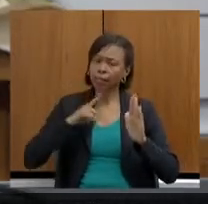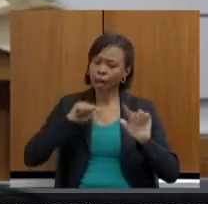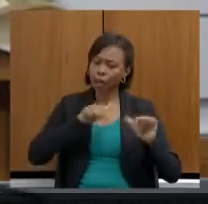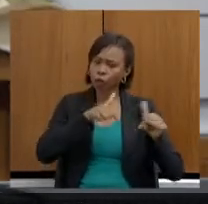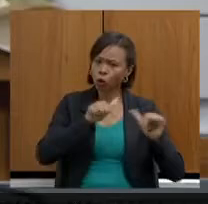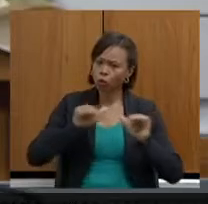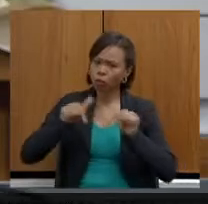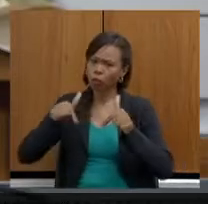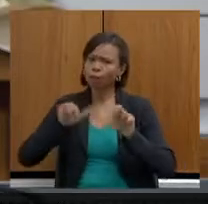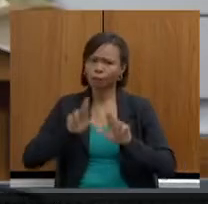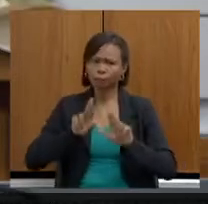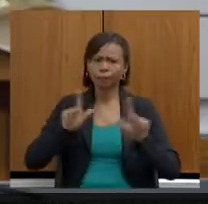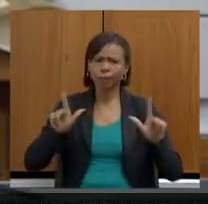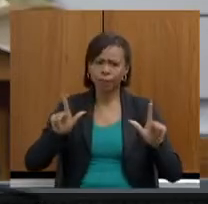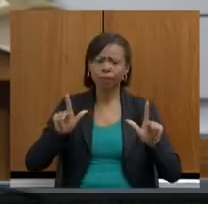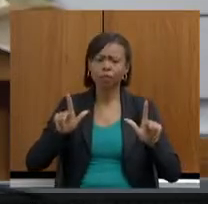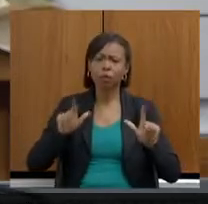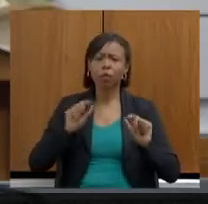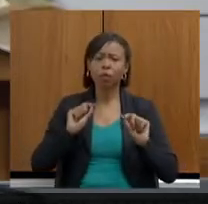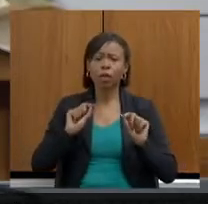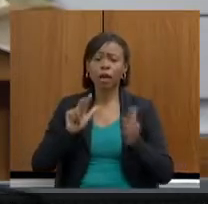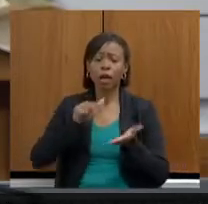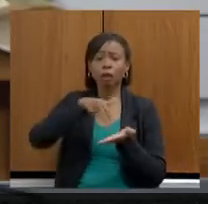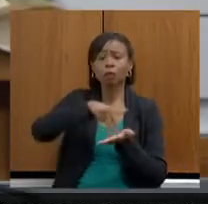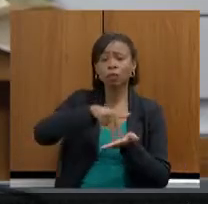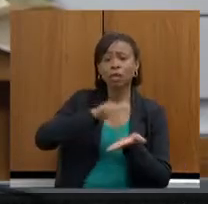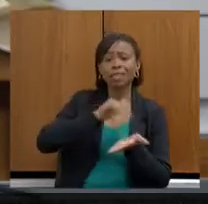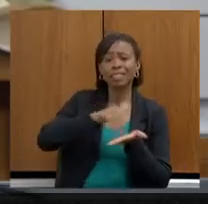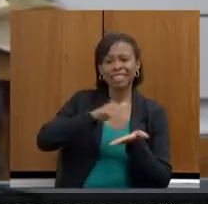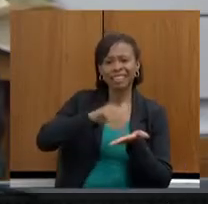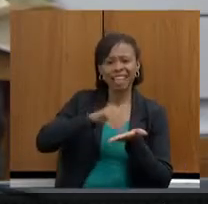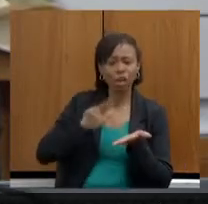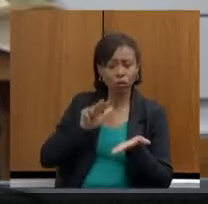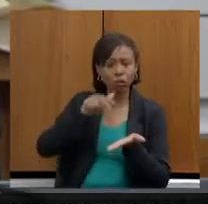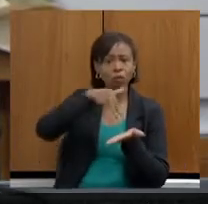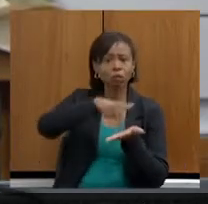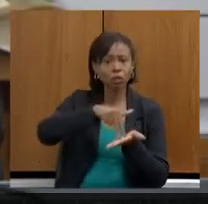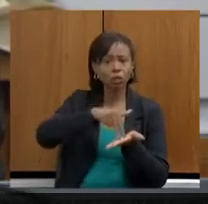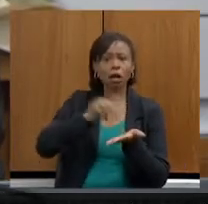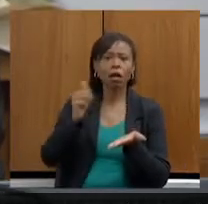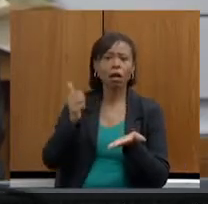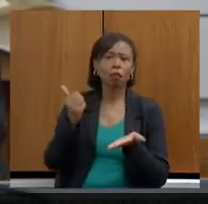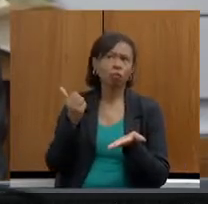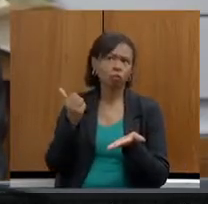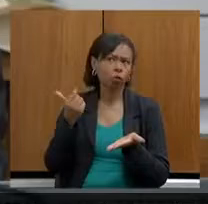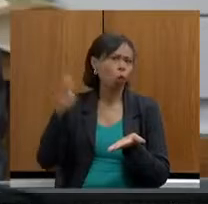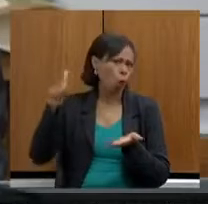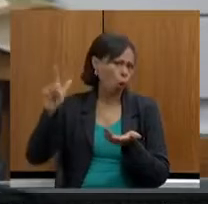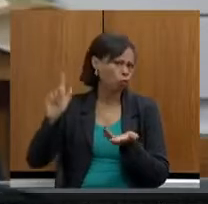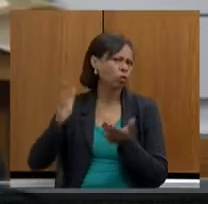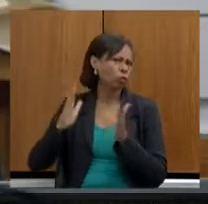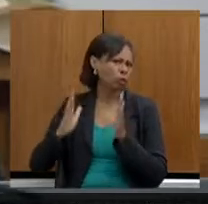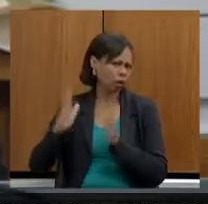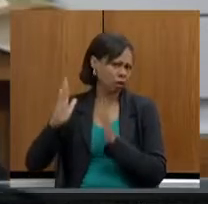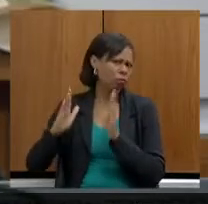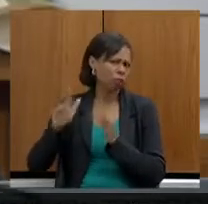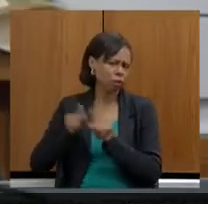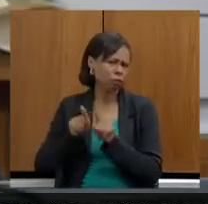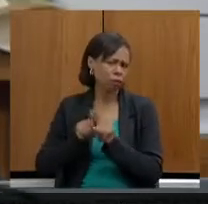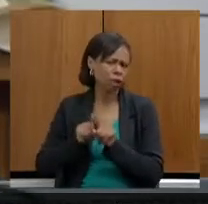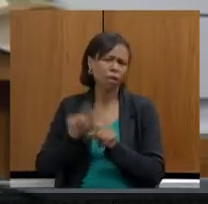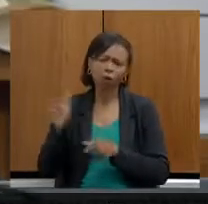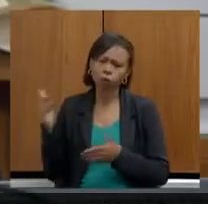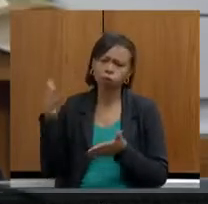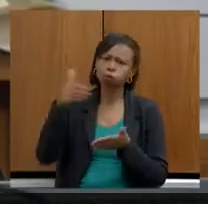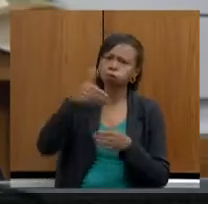diferentes em que a vinda dos secretários até fora do Assembleia especializa é uma constante